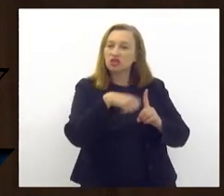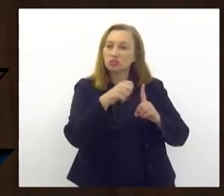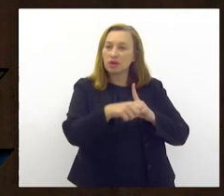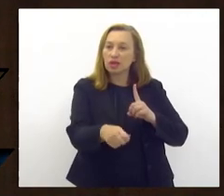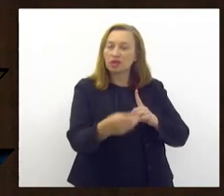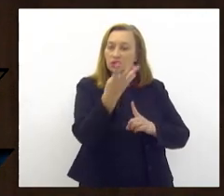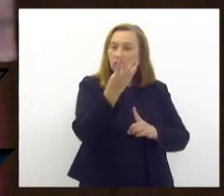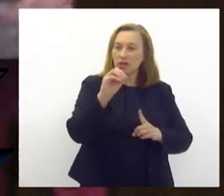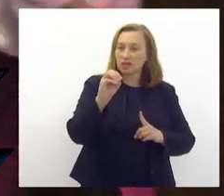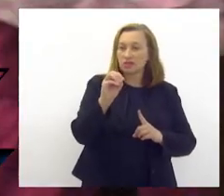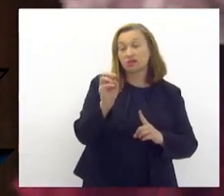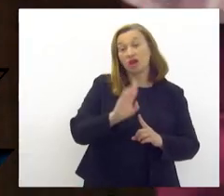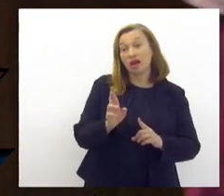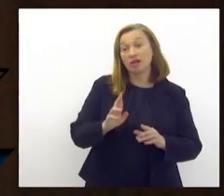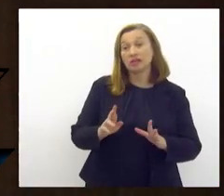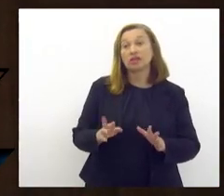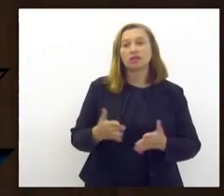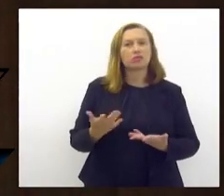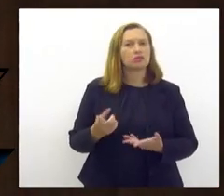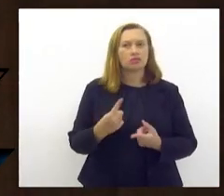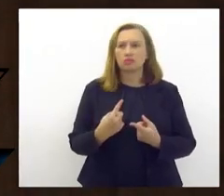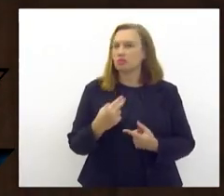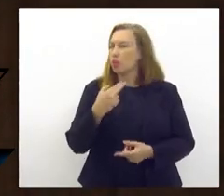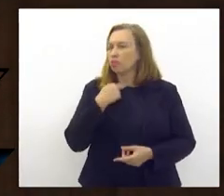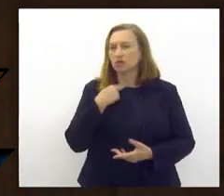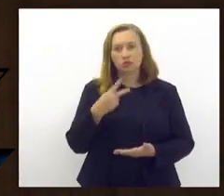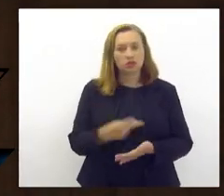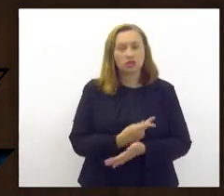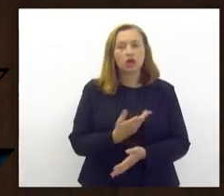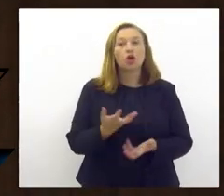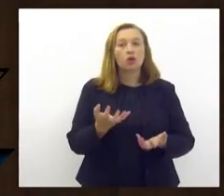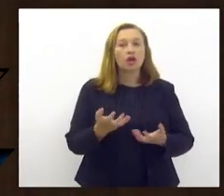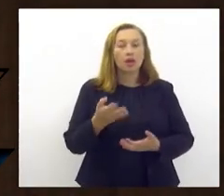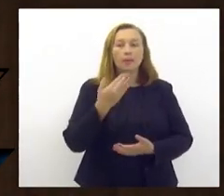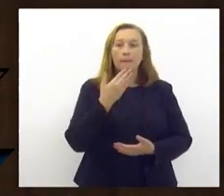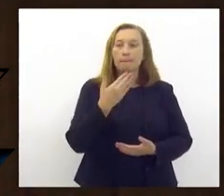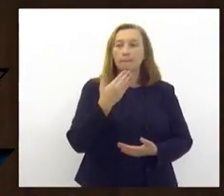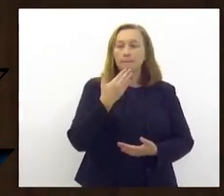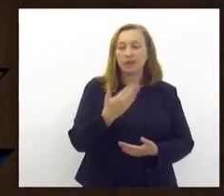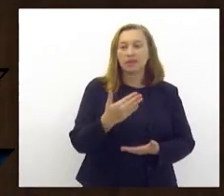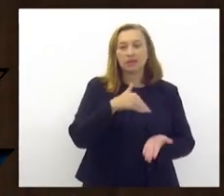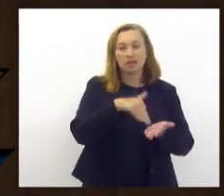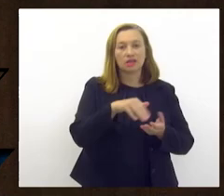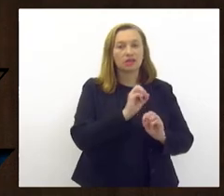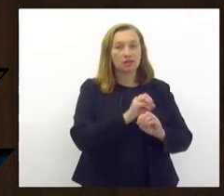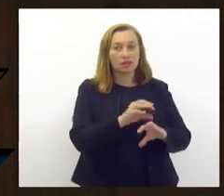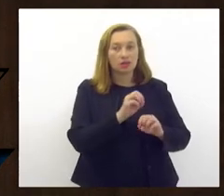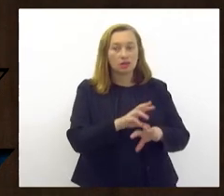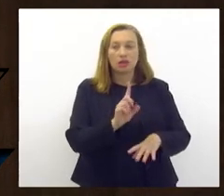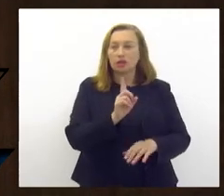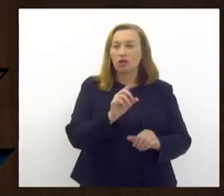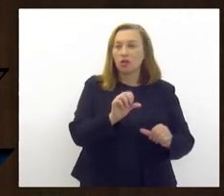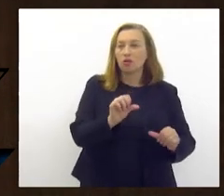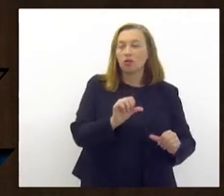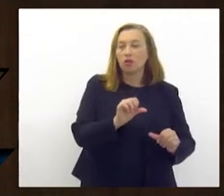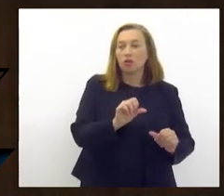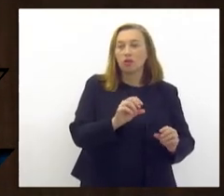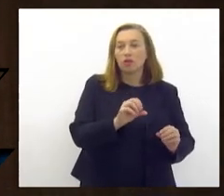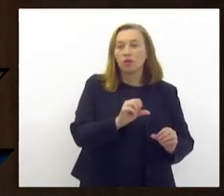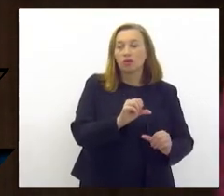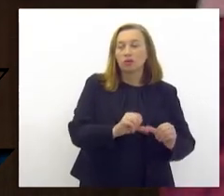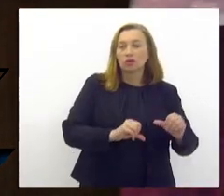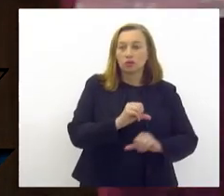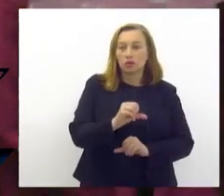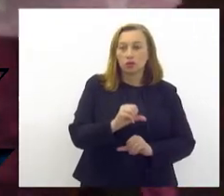gratificação de R$400. Isso não pode. Eu quero primeiro fazer uma sugestão à SEDUC, que não mude mais essa gratificação sem